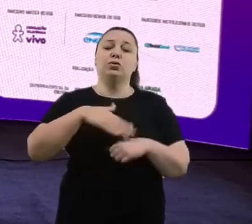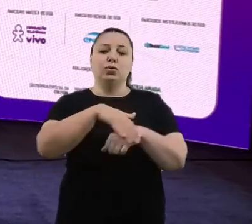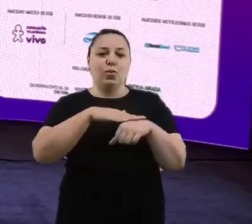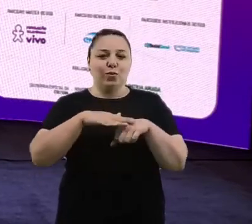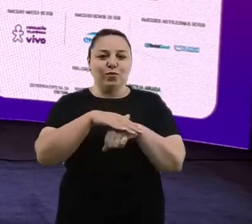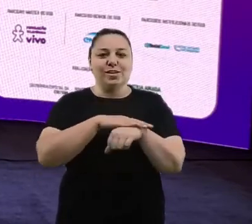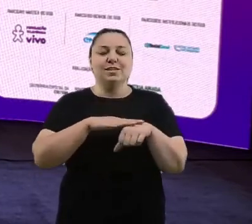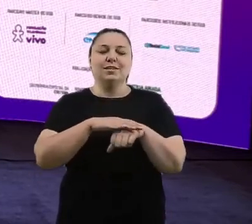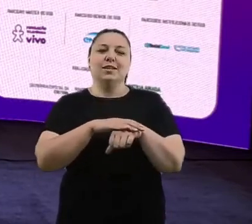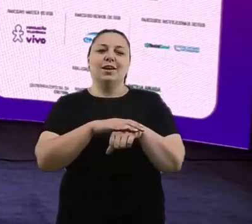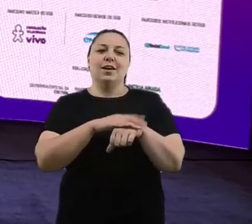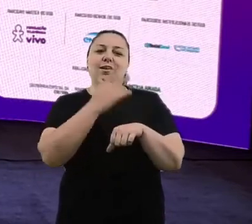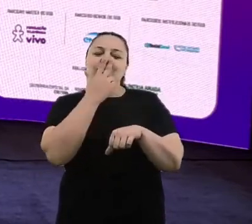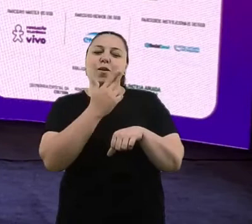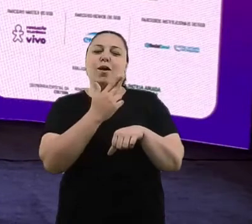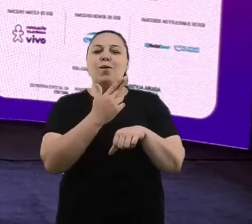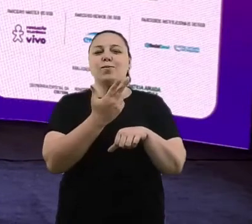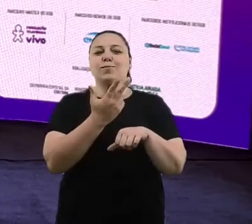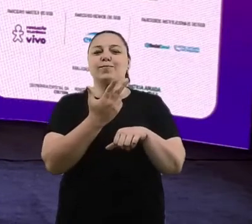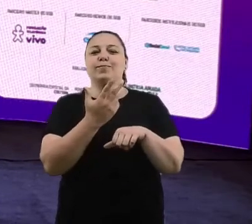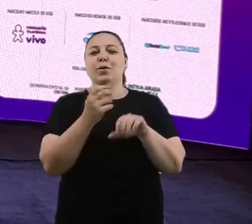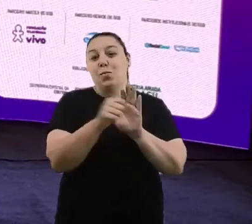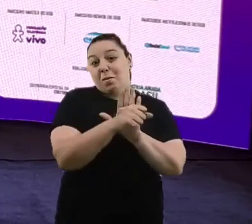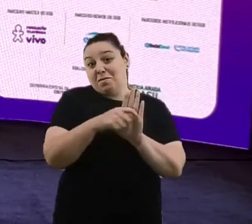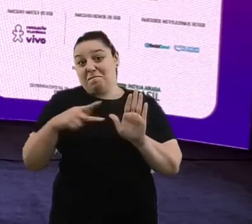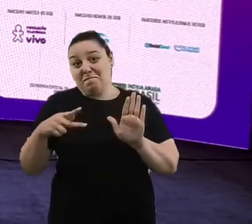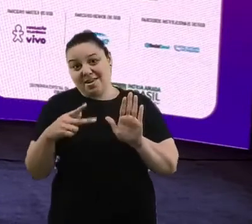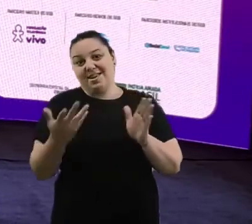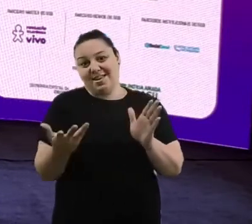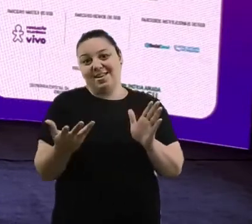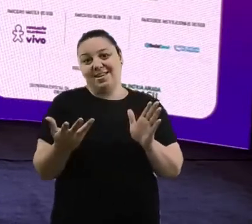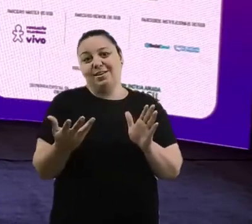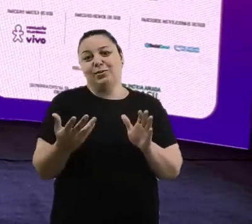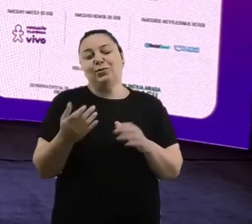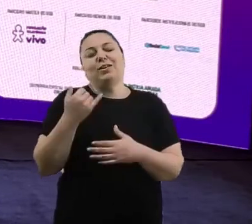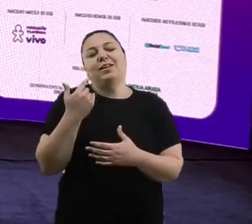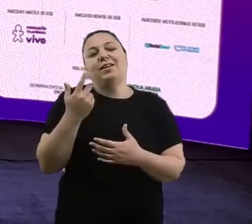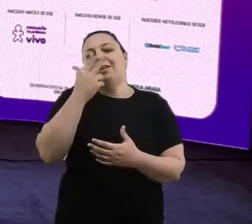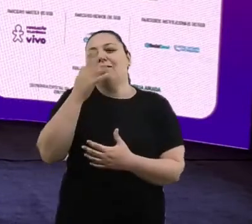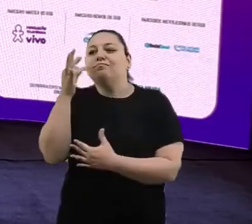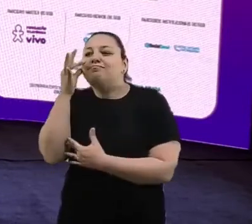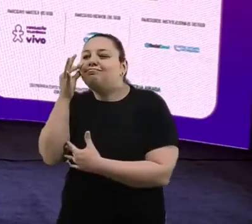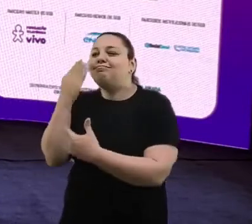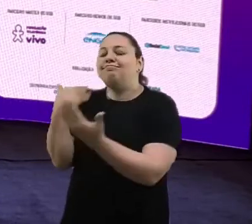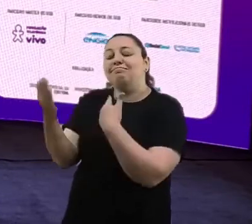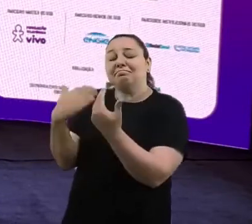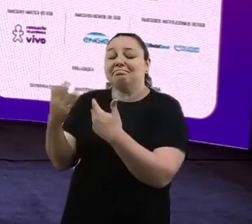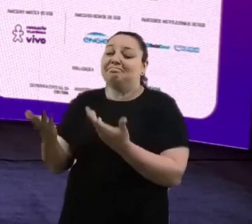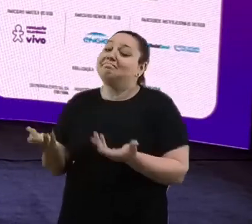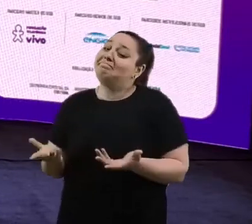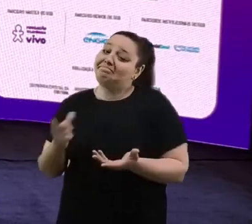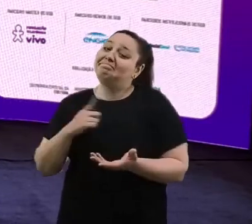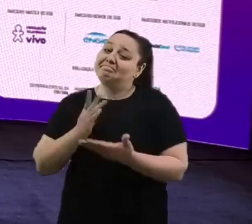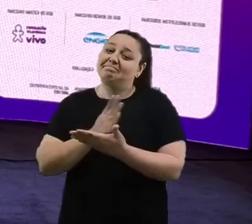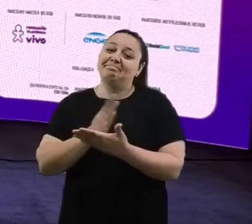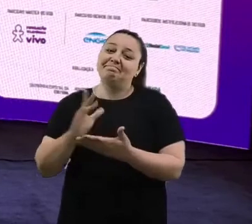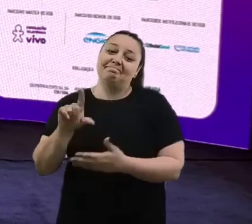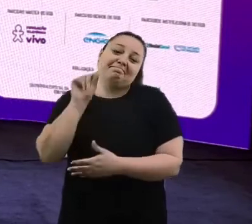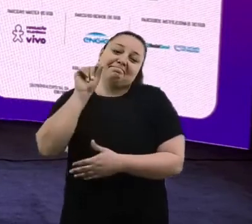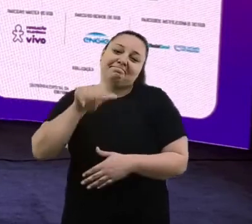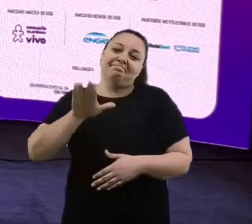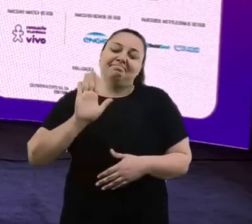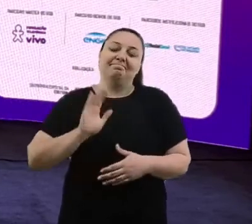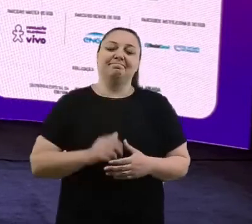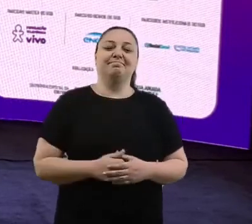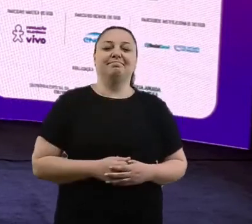muitas vezes, do que conversar até com um terapeuta. Pode parecer um pouco assustador, né? Falar